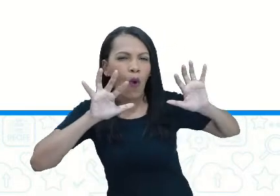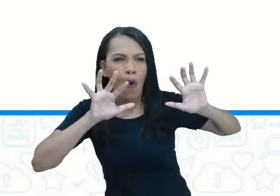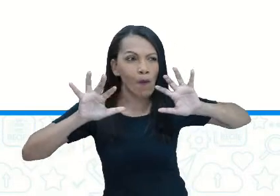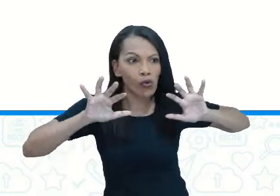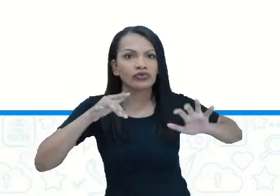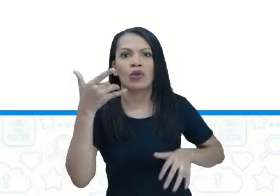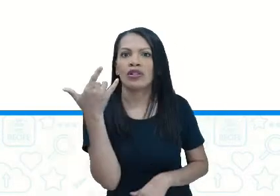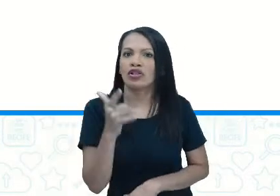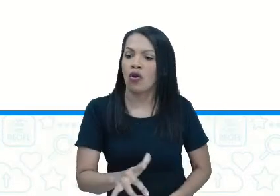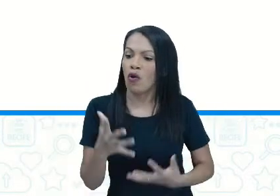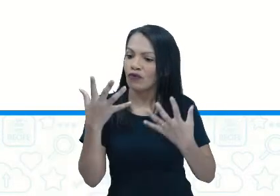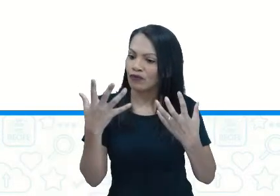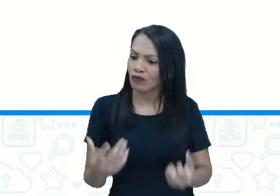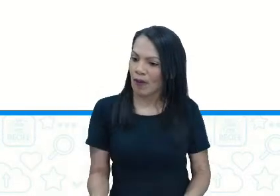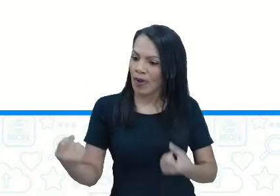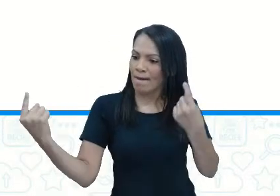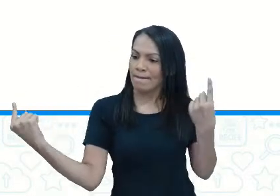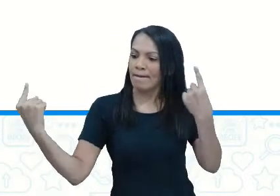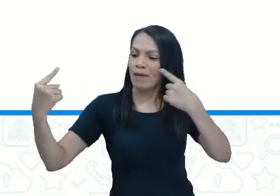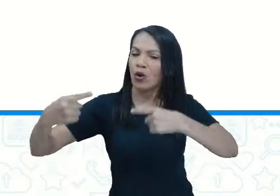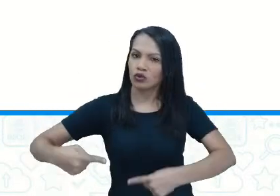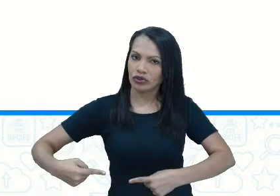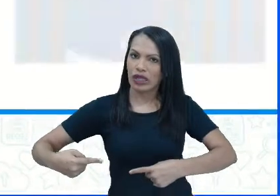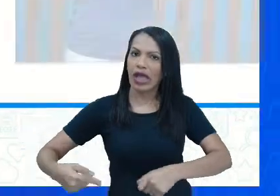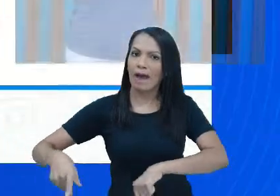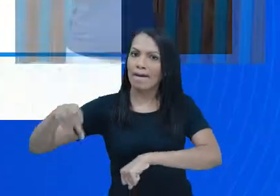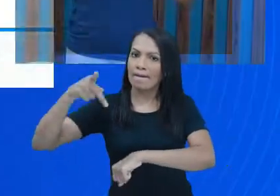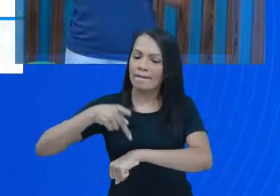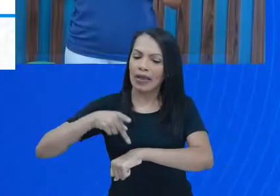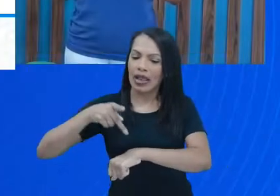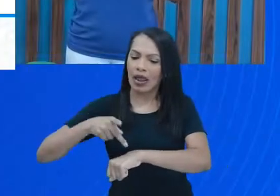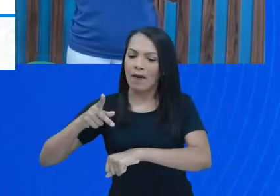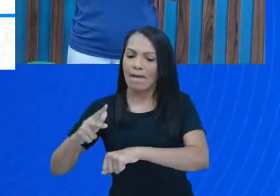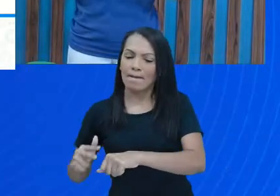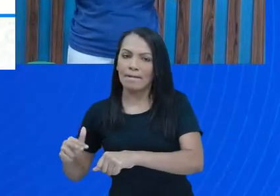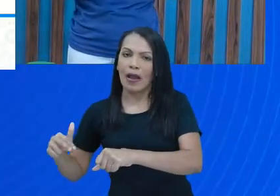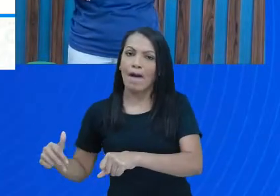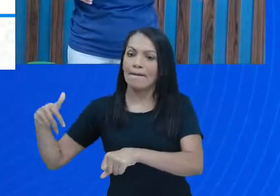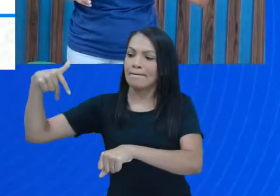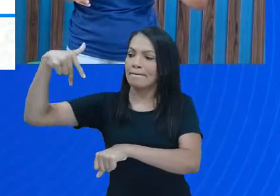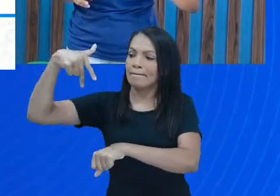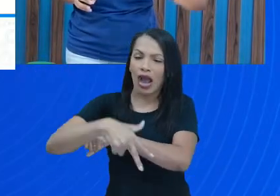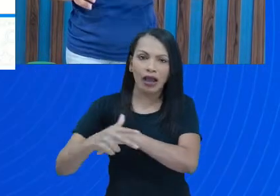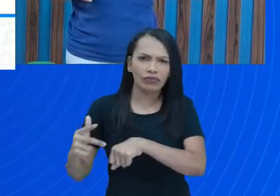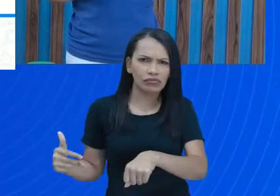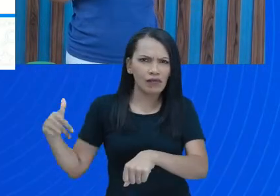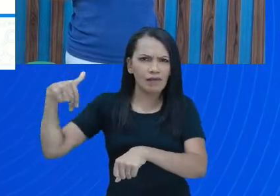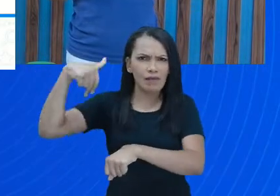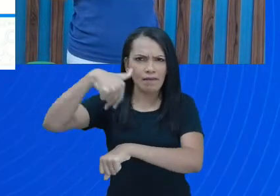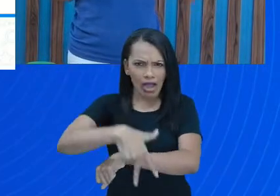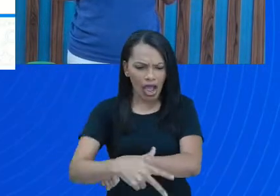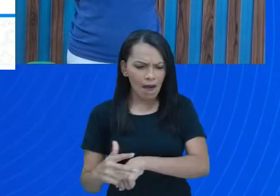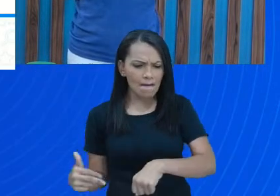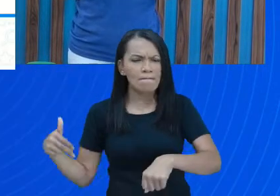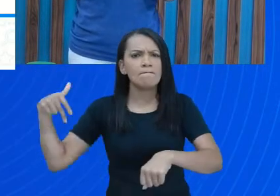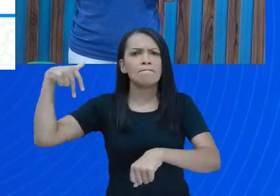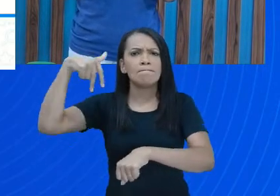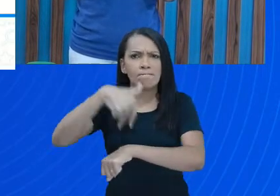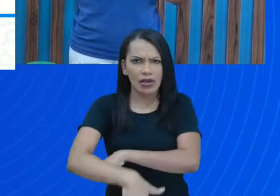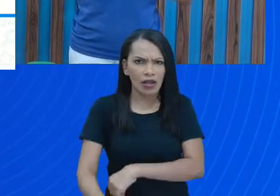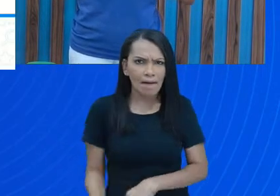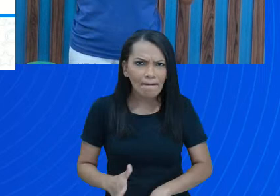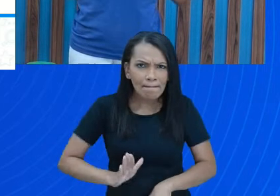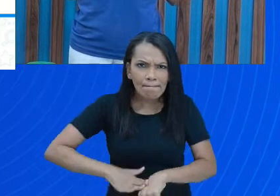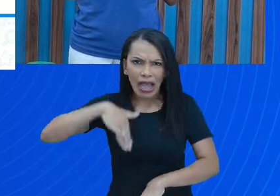as pedras de uma vez? Isso foi o monstro, né? Vou fazer a outra voz. Vamos apostar quem pula pedras de uma